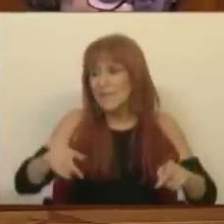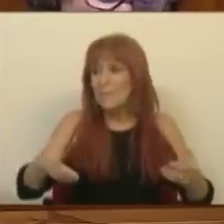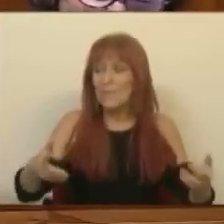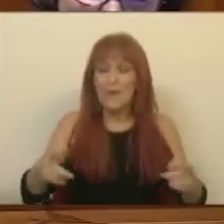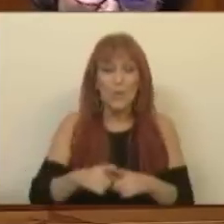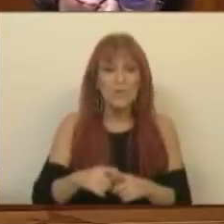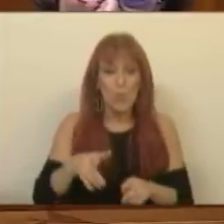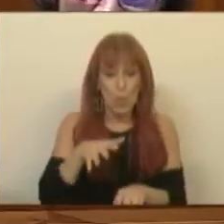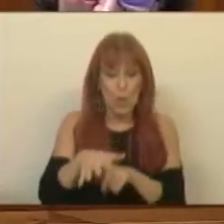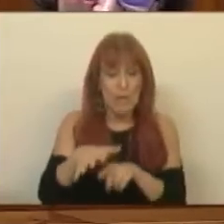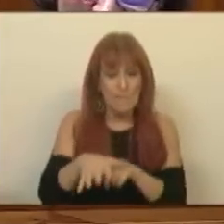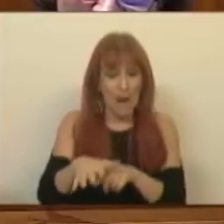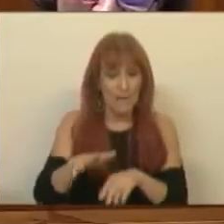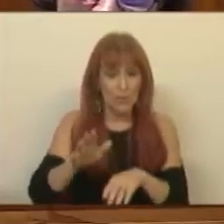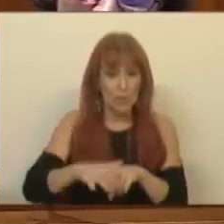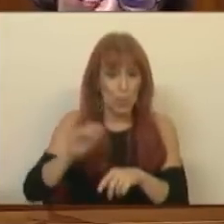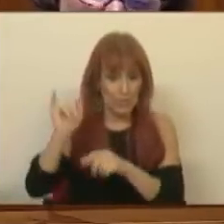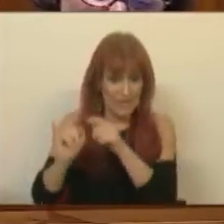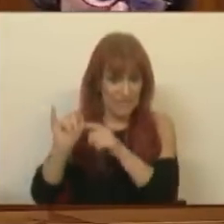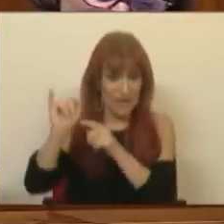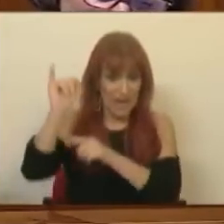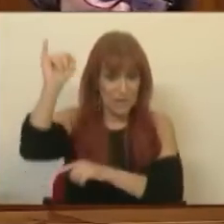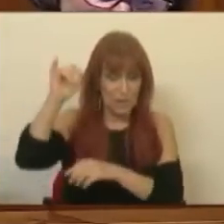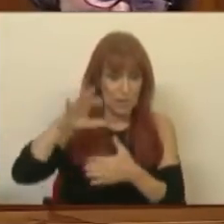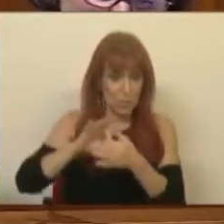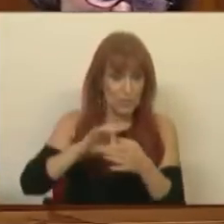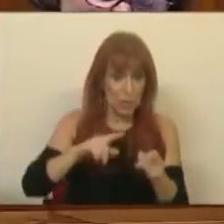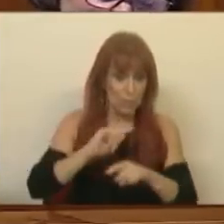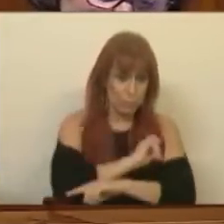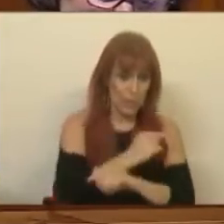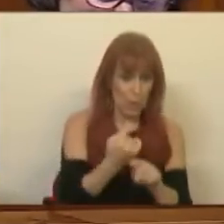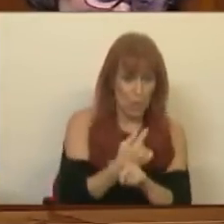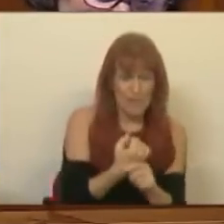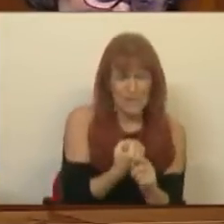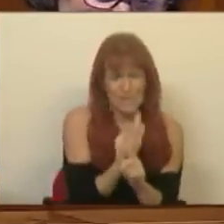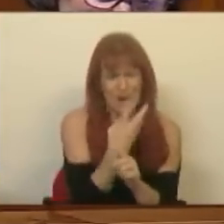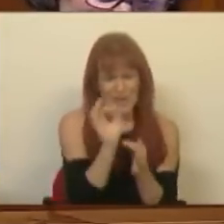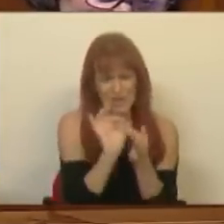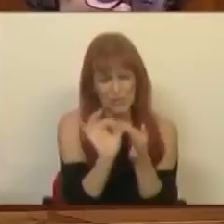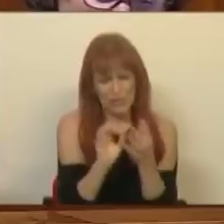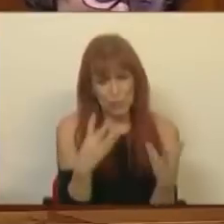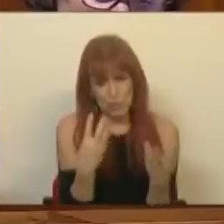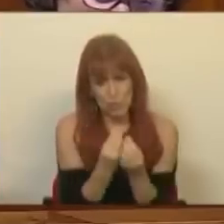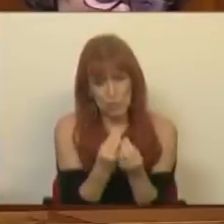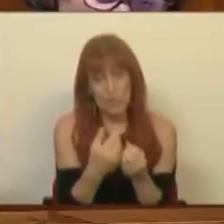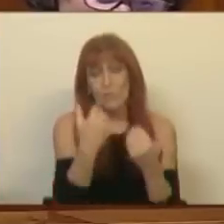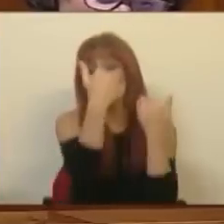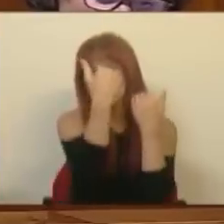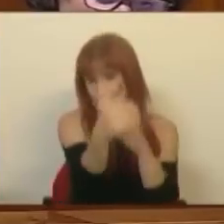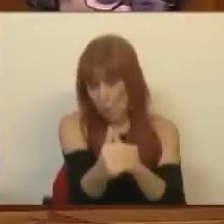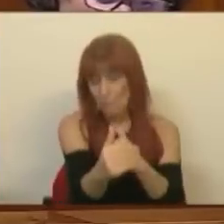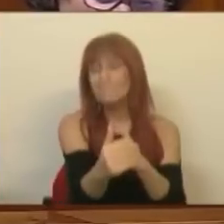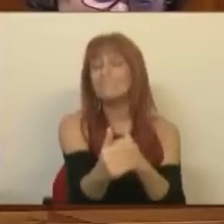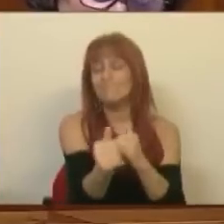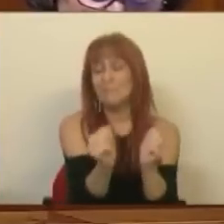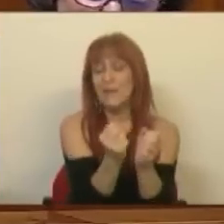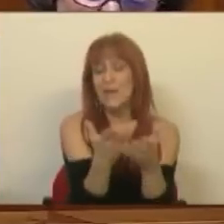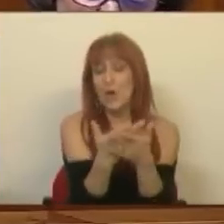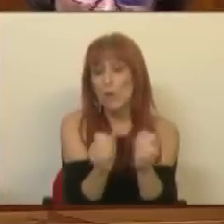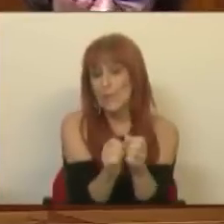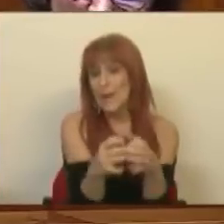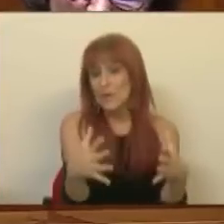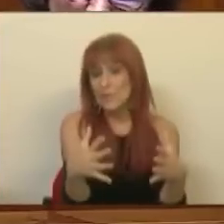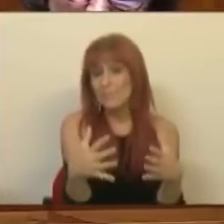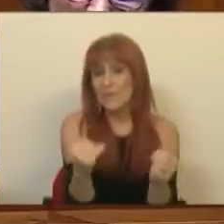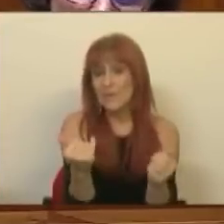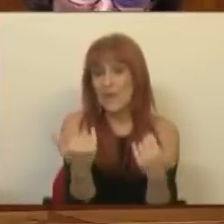o impacto da inflação sobre o poder de compra o conjunto de todos esses fatores condicionam necessariamente o crescimento da nossa